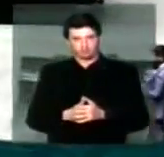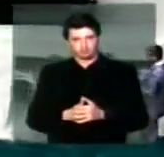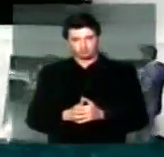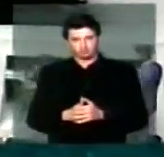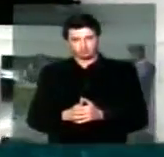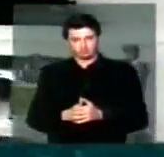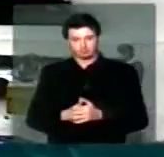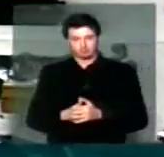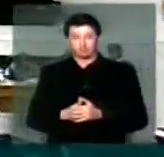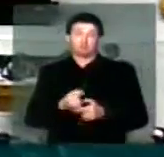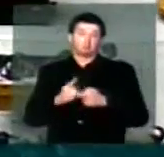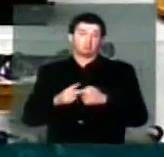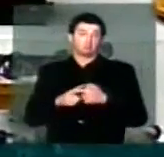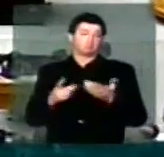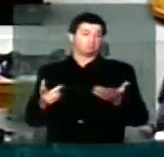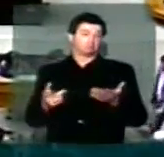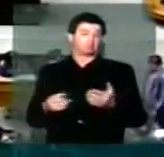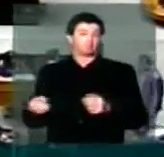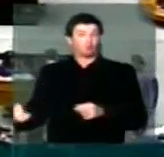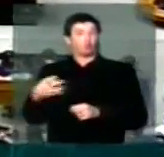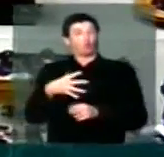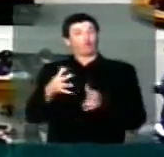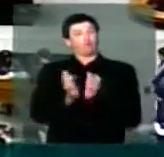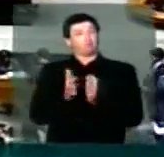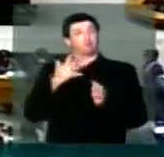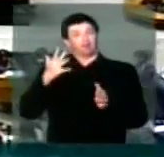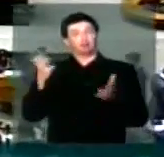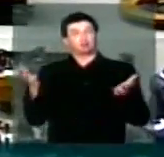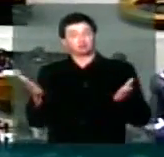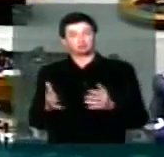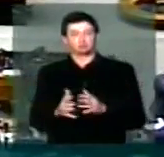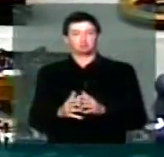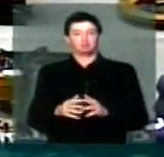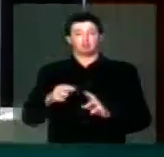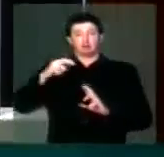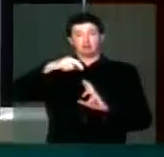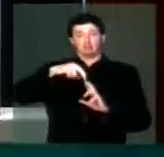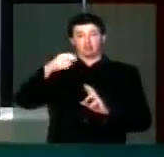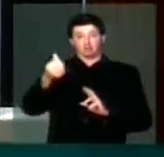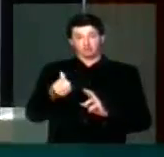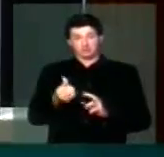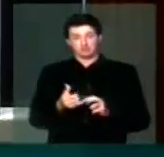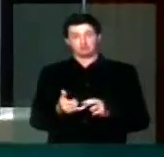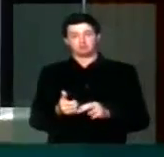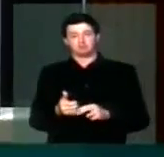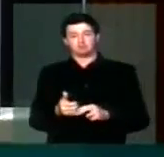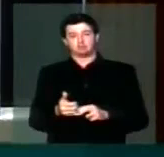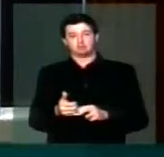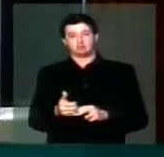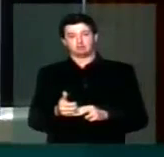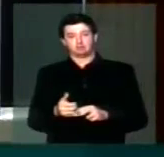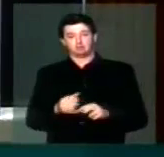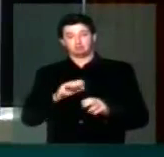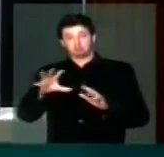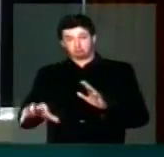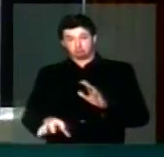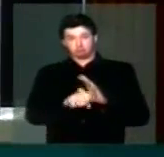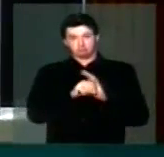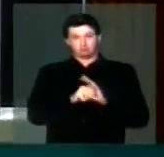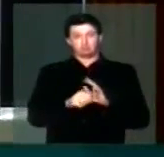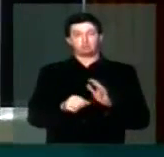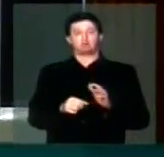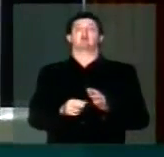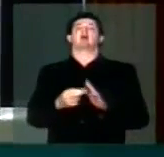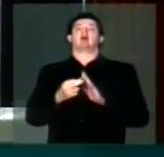mandato. Até porque este é um novo partido. Parágrafo 6º. No caso de incorporação, o